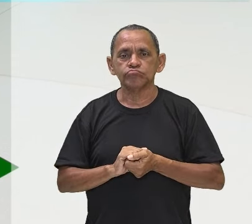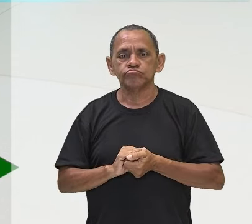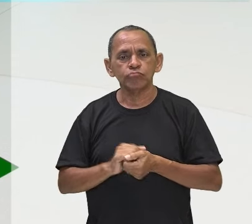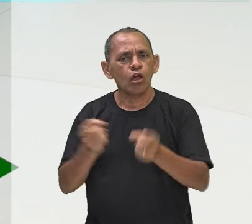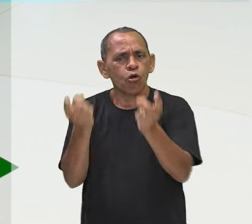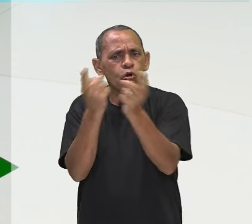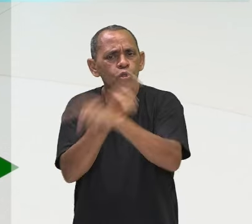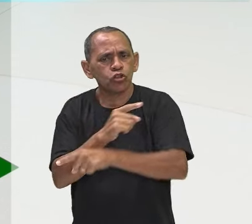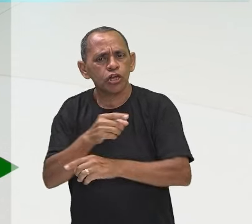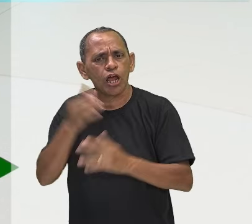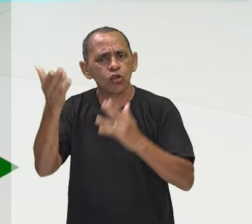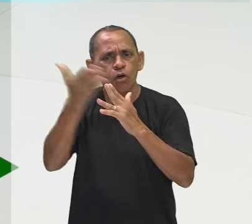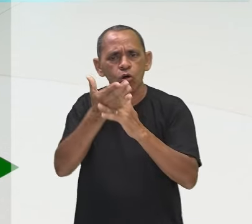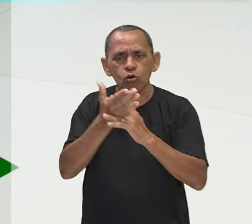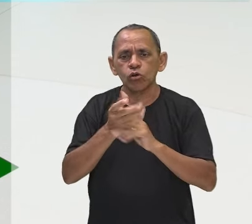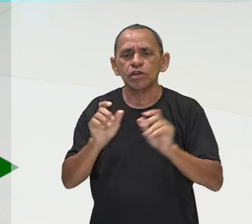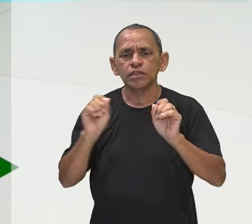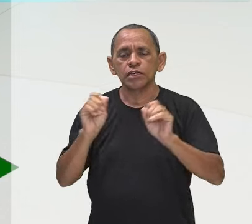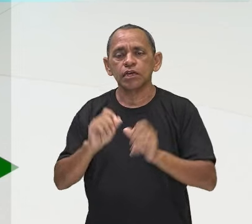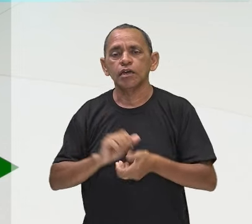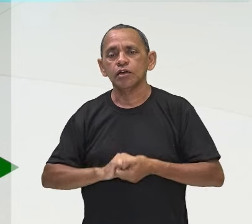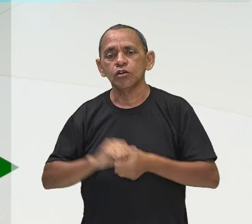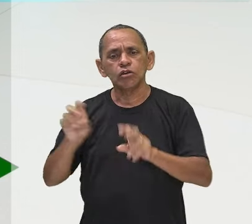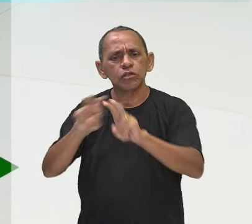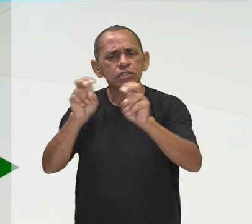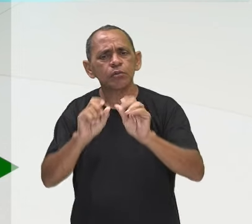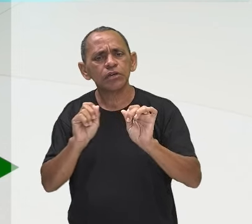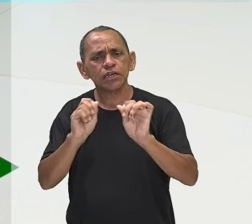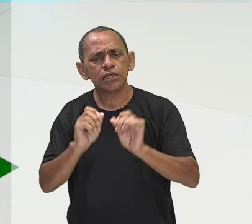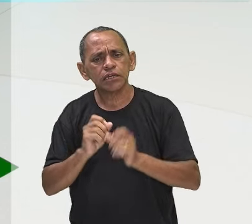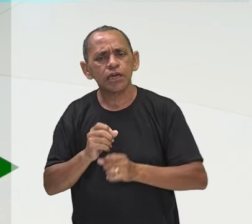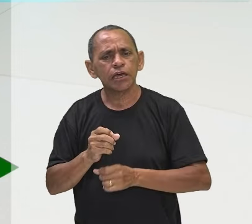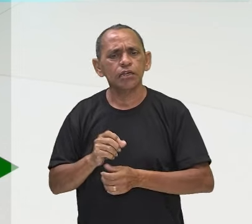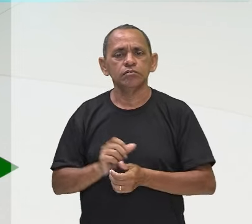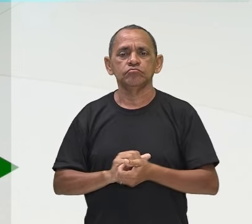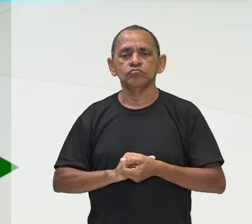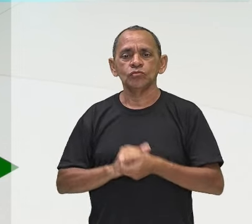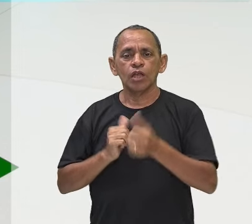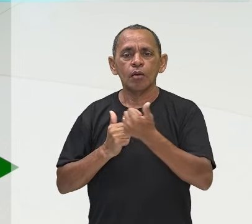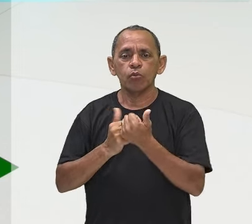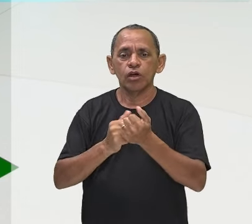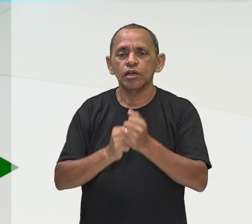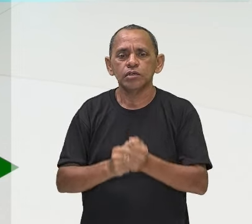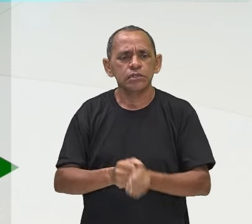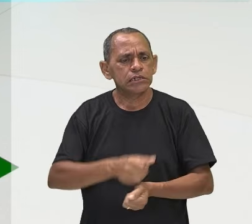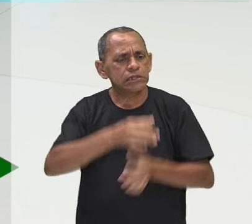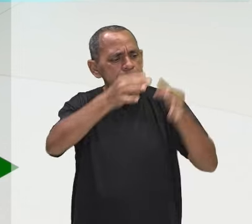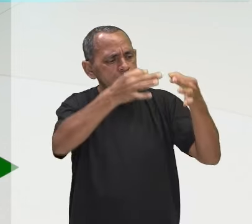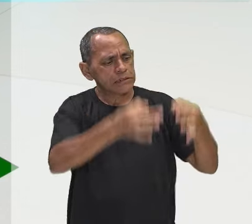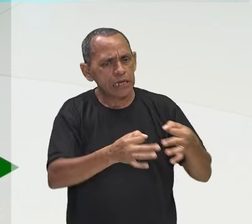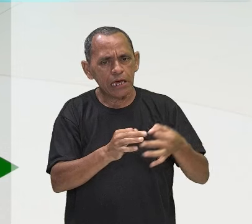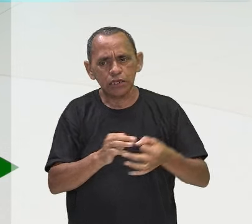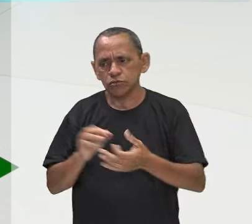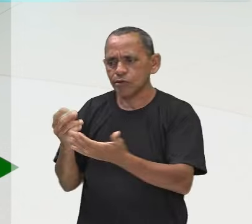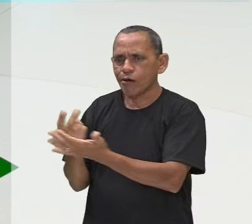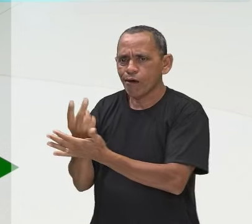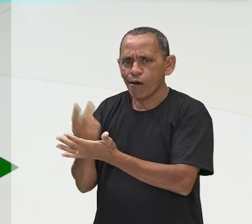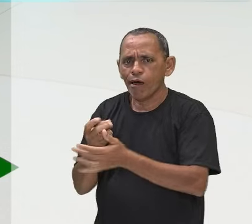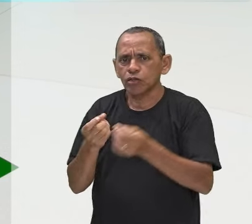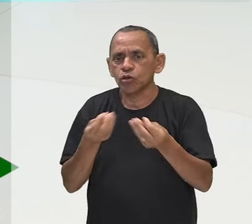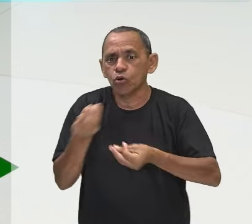no barroco? No barroco, eu fico na dúvida. Meu Deus, será que eu faço certo? Será que eu faço errado? Em palavras simples, não é? Eu fico